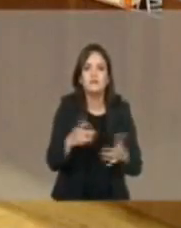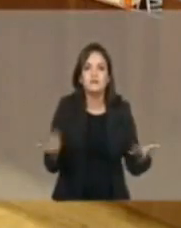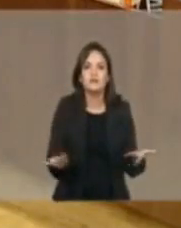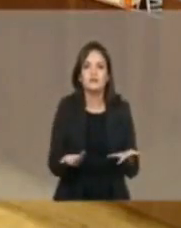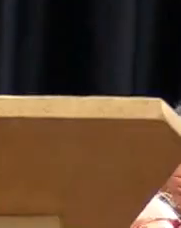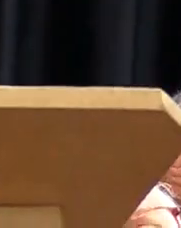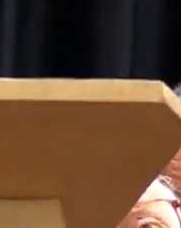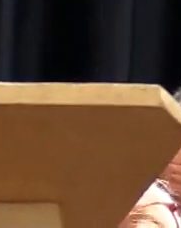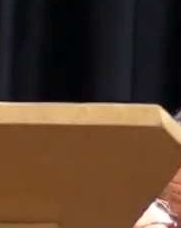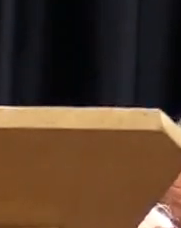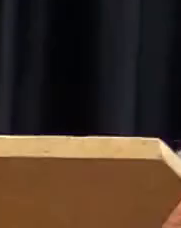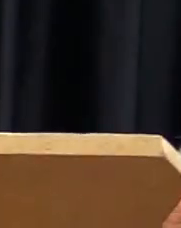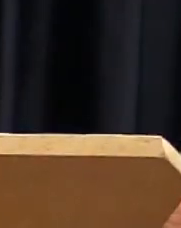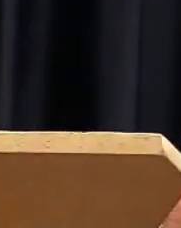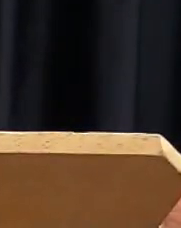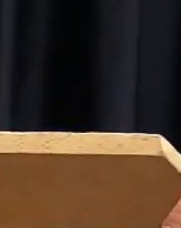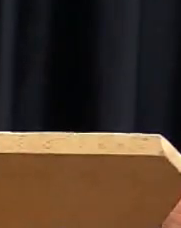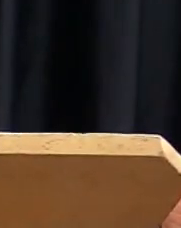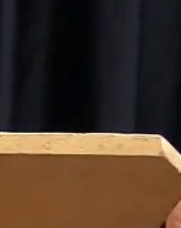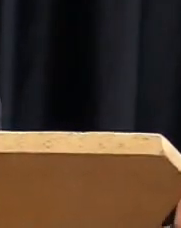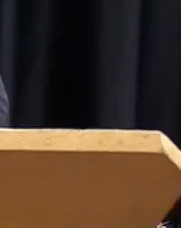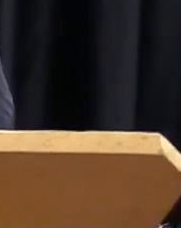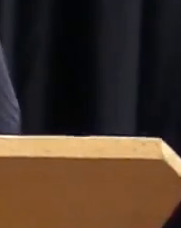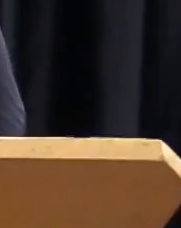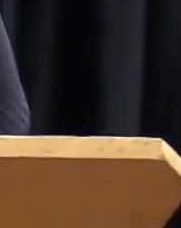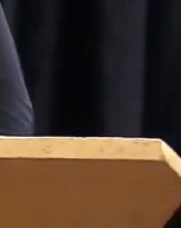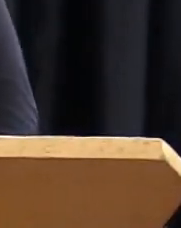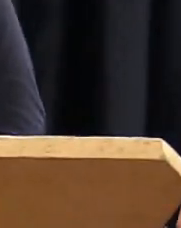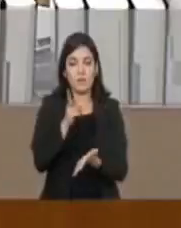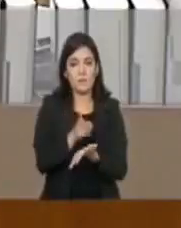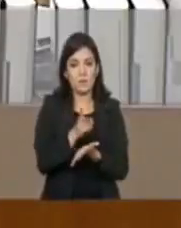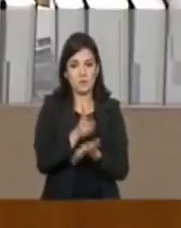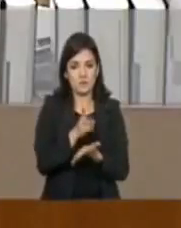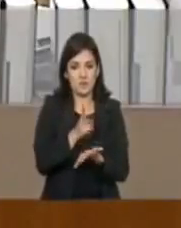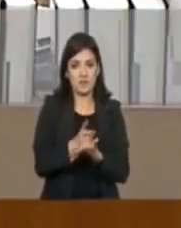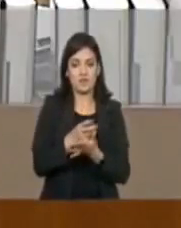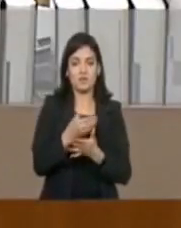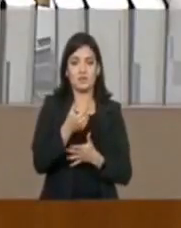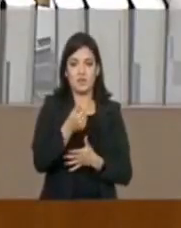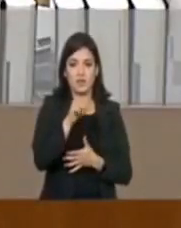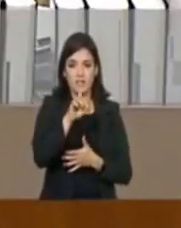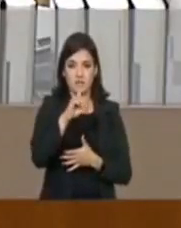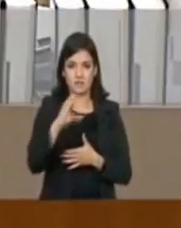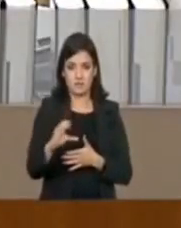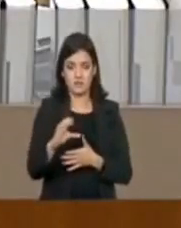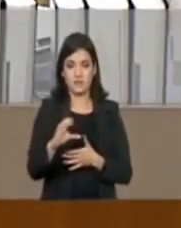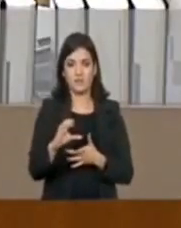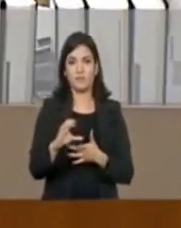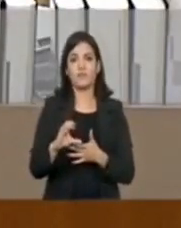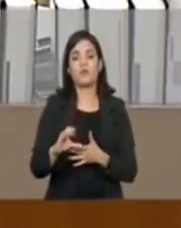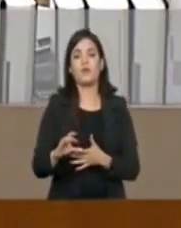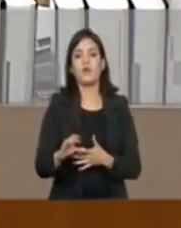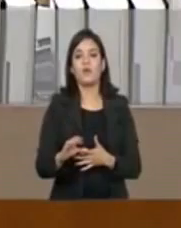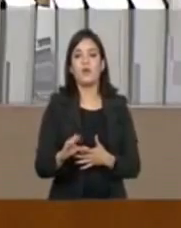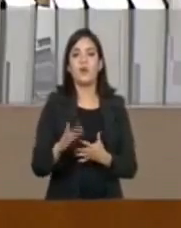entre eles o ex presidente luiz inácio lula da silva a decisão que foi selada com o voto do presidente do stf dias